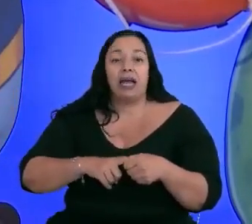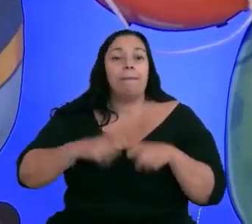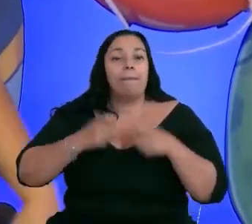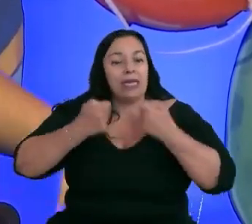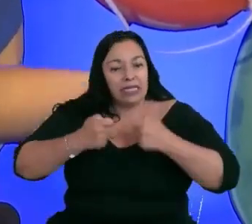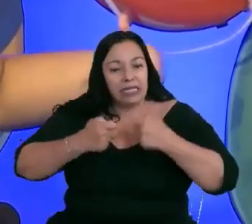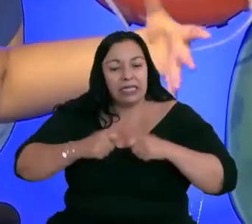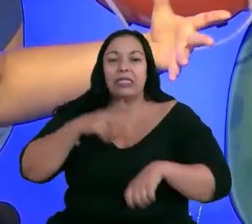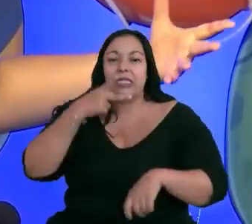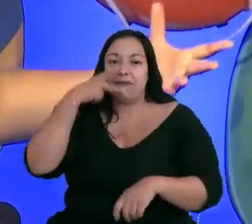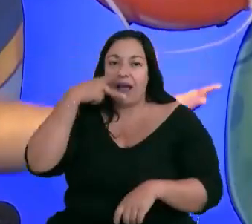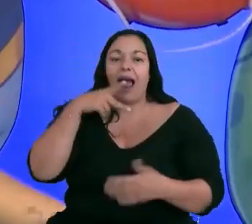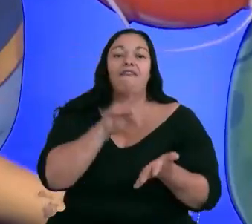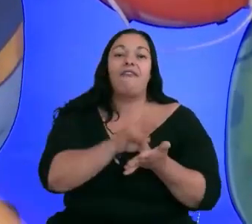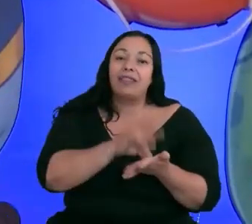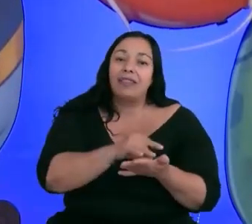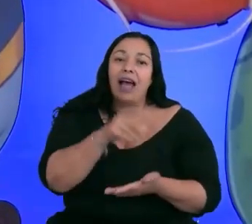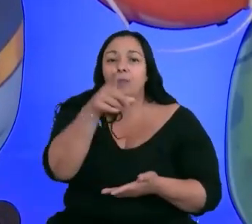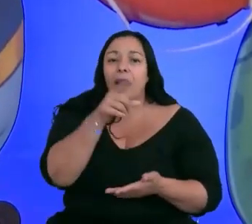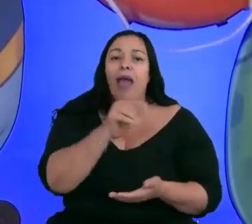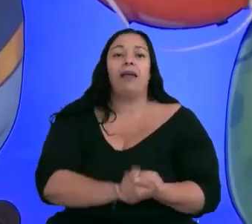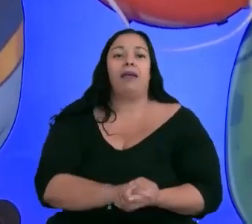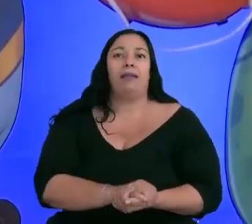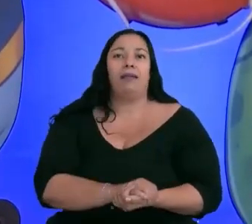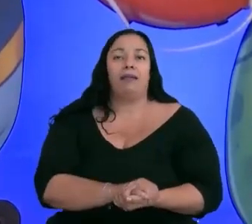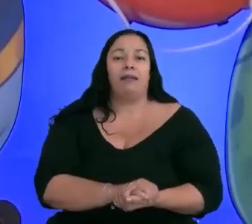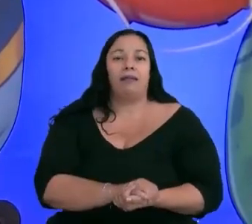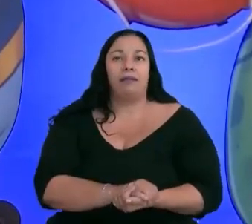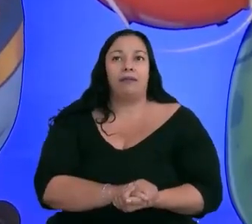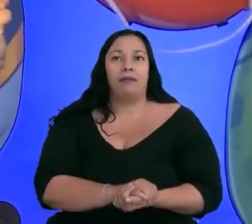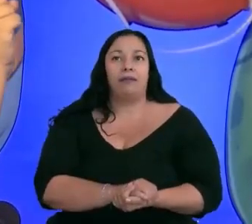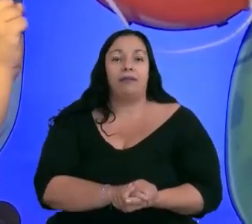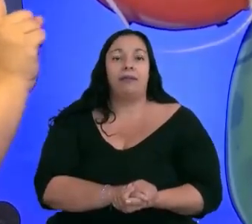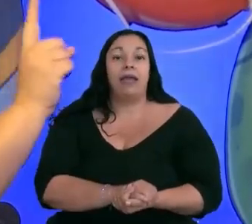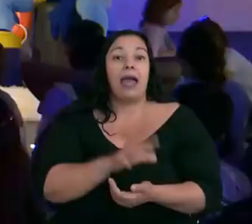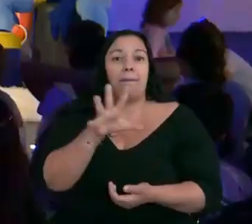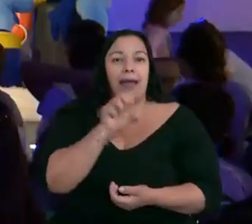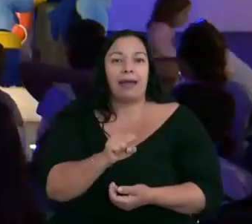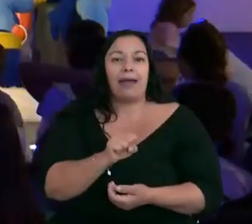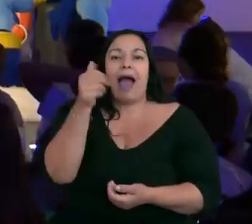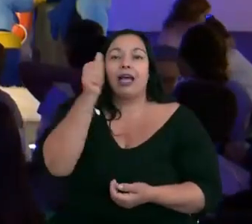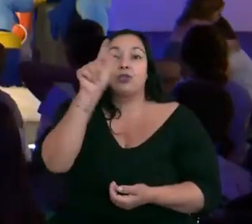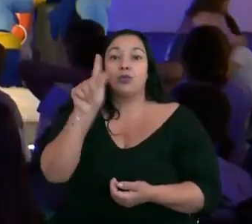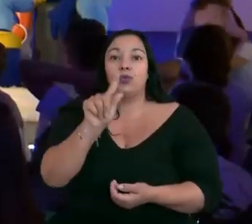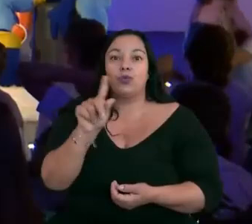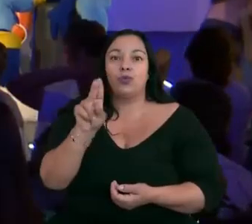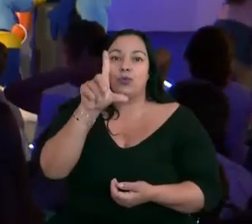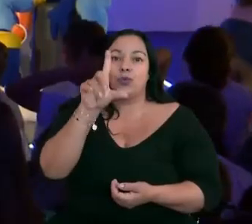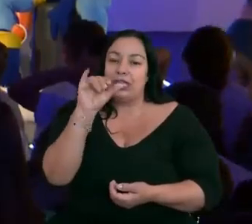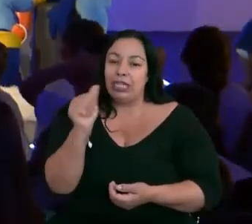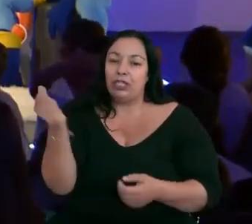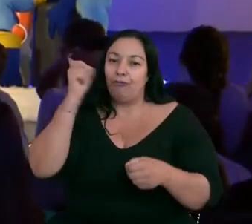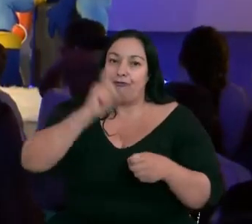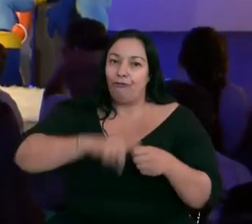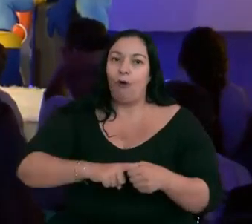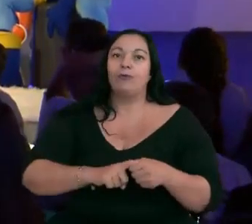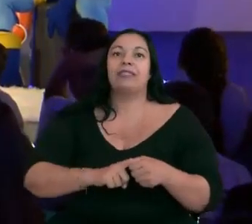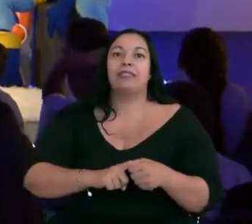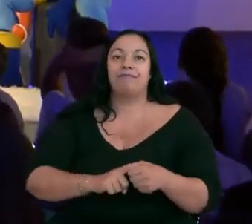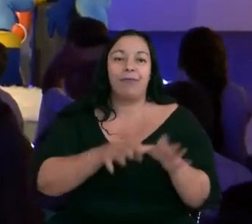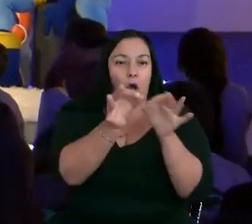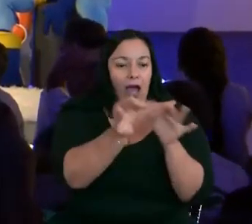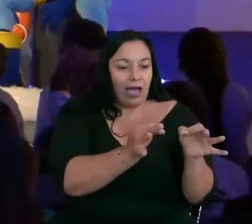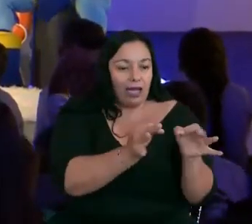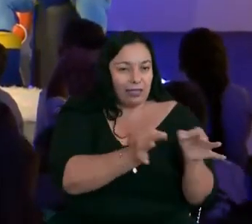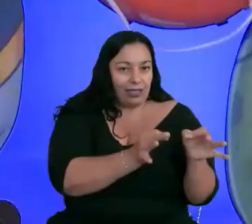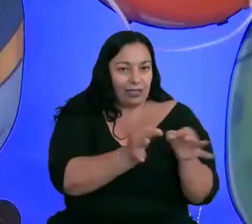para ele, porque a gente precisa retomar a Azulha. E foi aí que começou o plano de